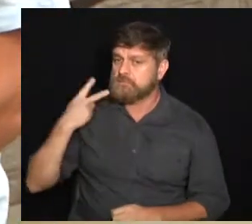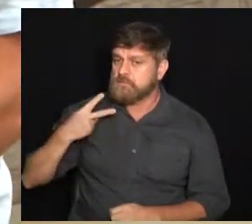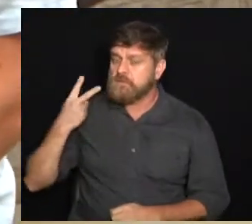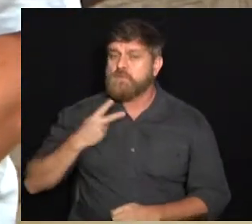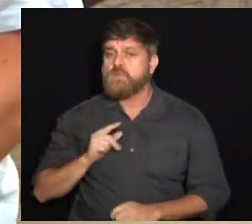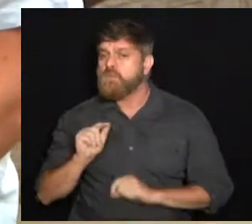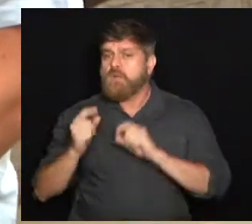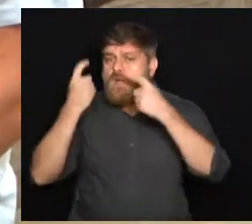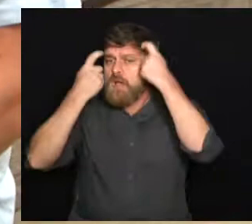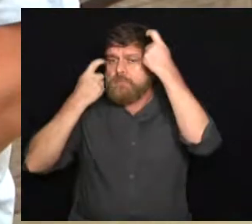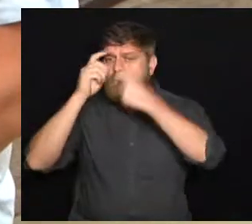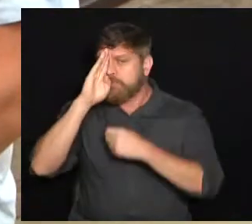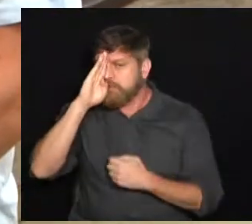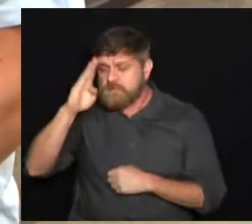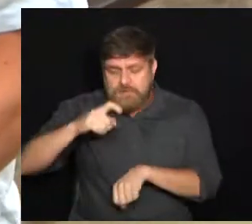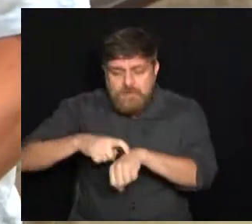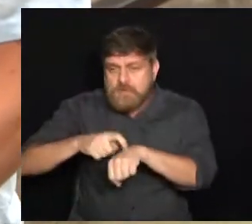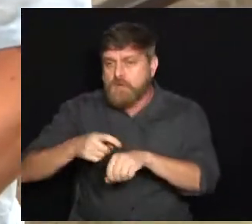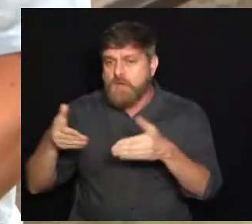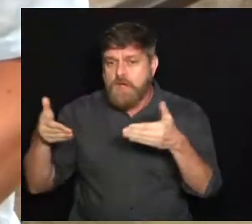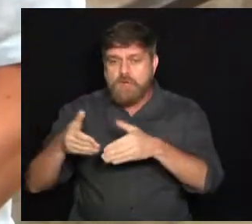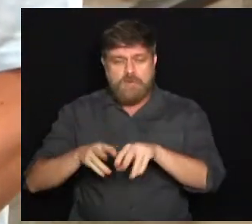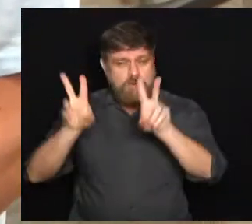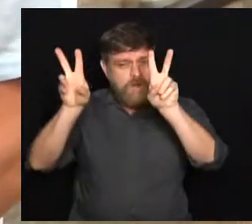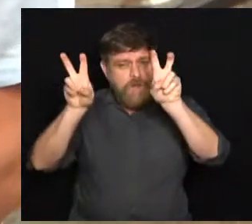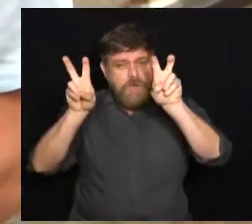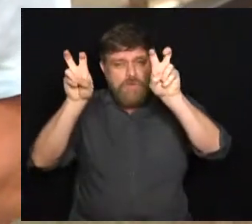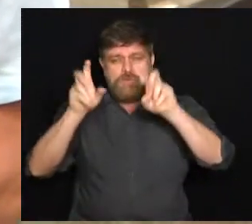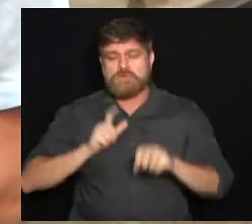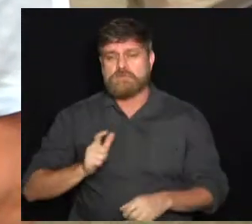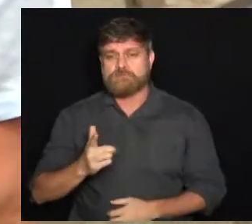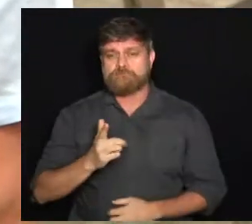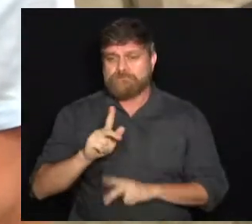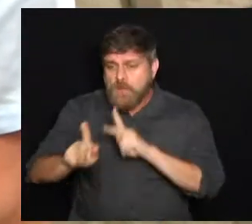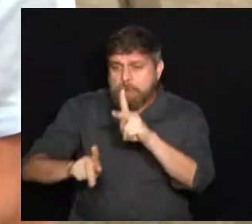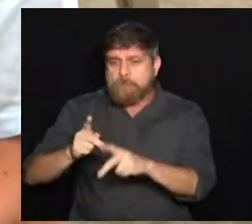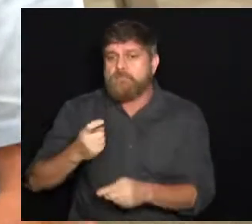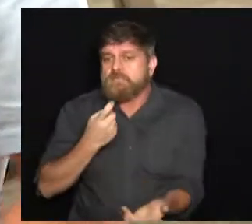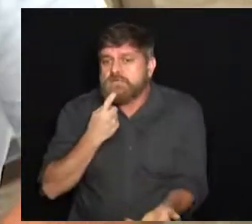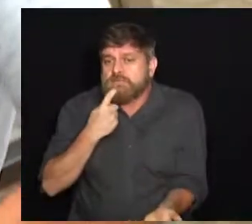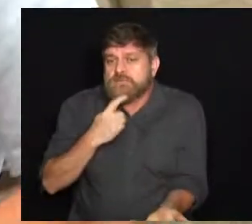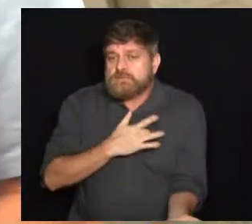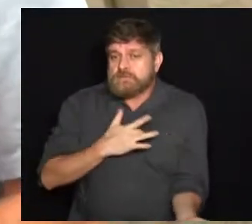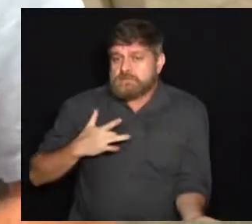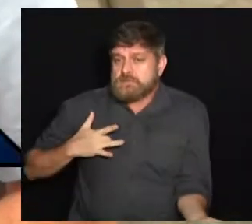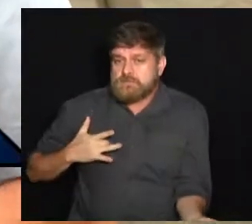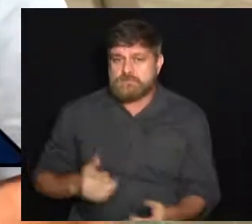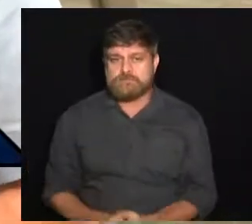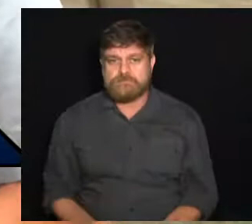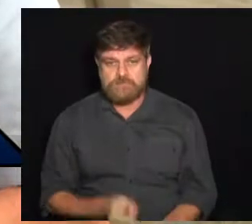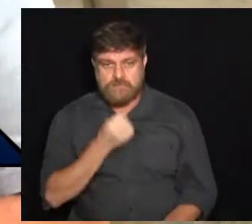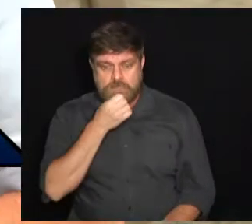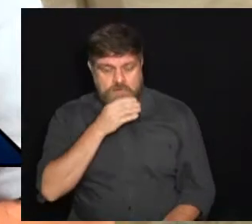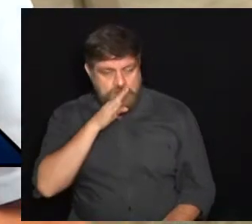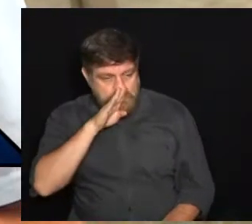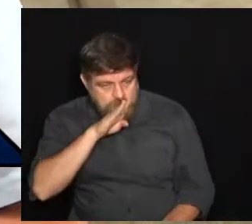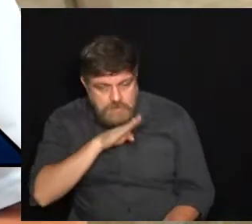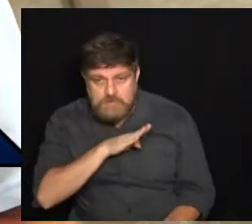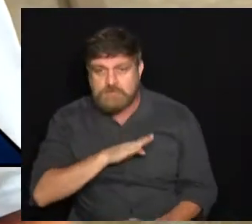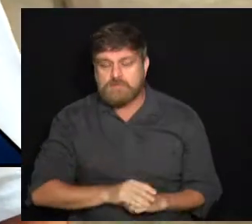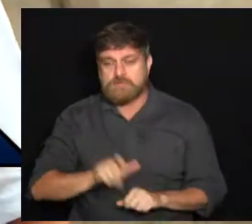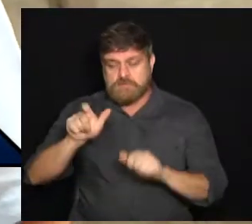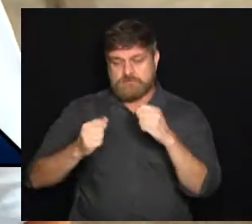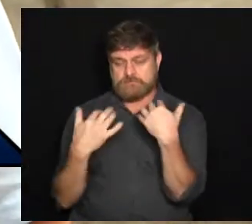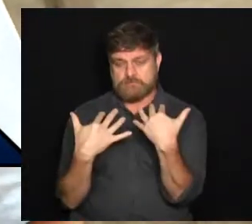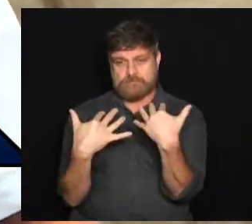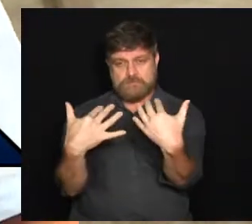maior preocupação nesse momento no que diz respeito à saúde da população? Bem, boa tarde, Mirna. Boa tarde aos espectadores